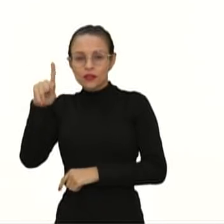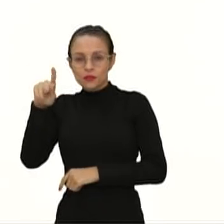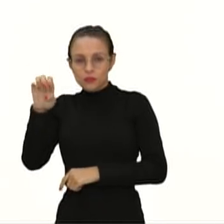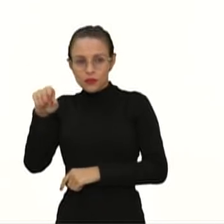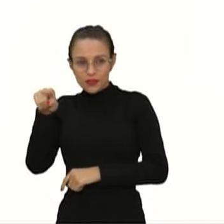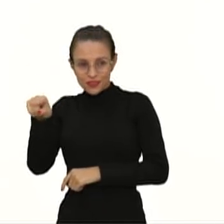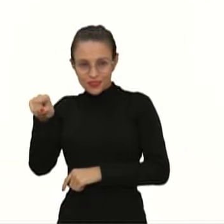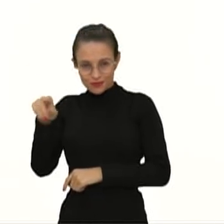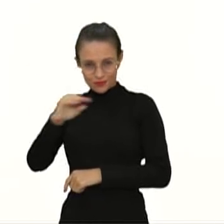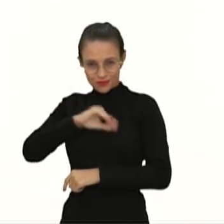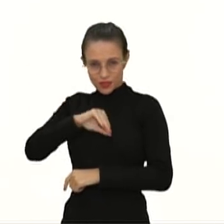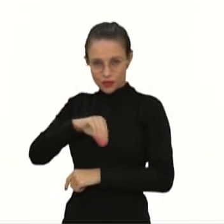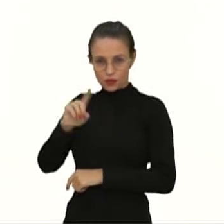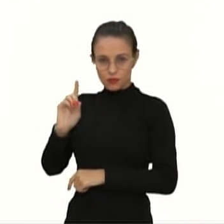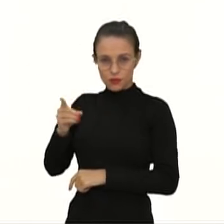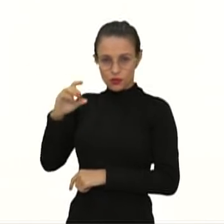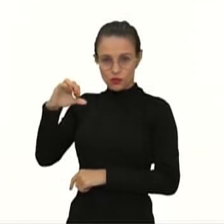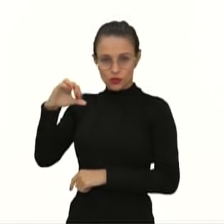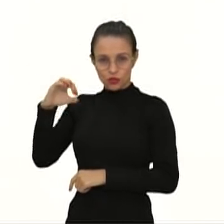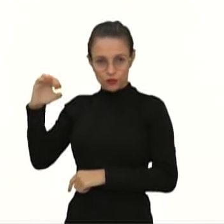é o 1.900, né?